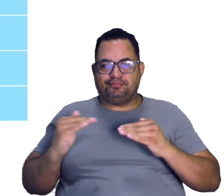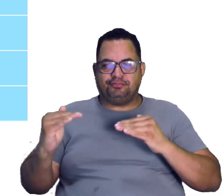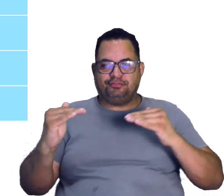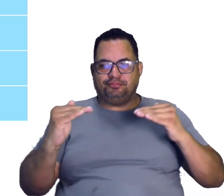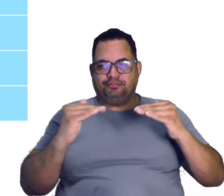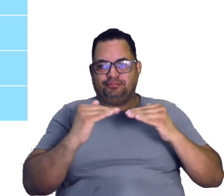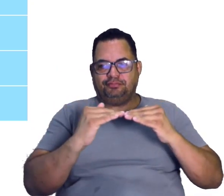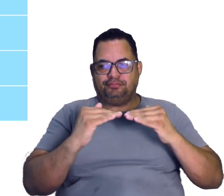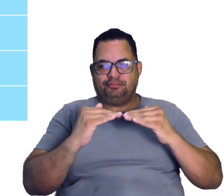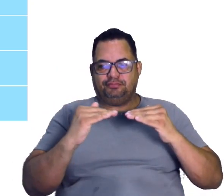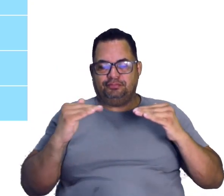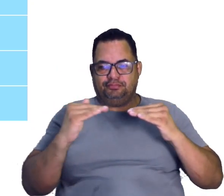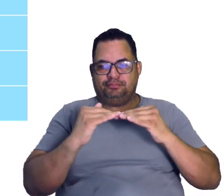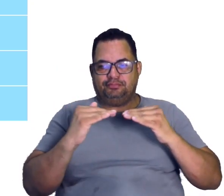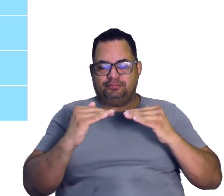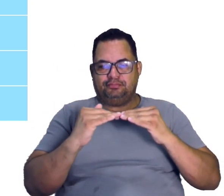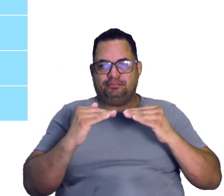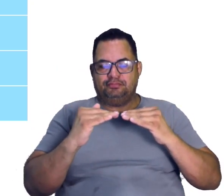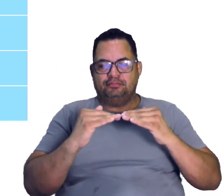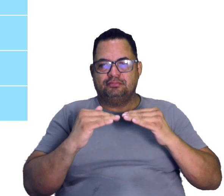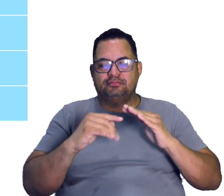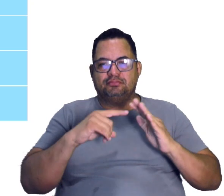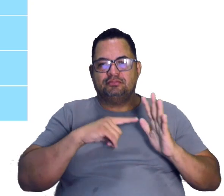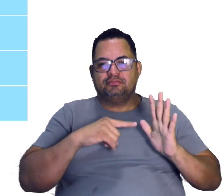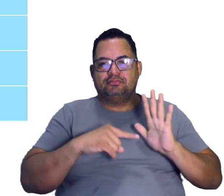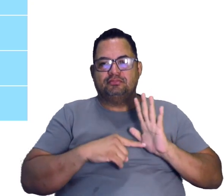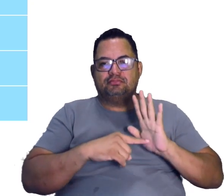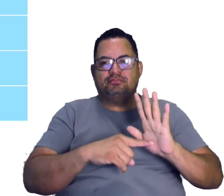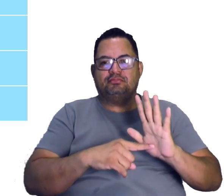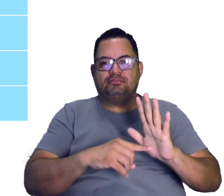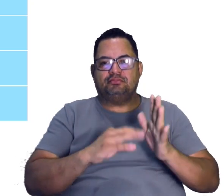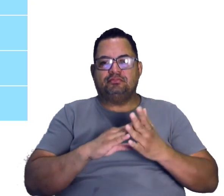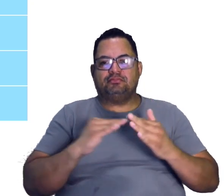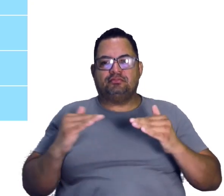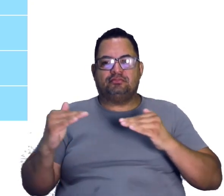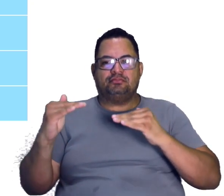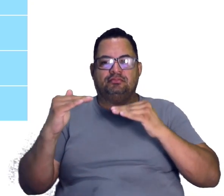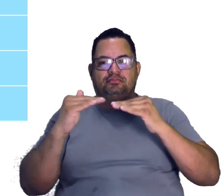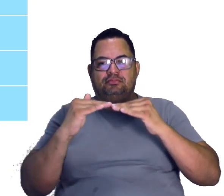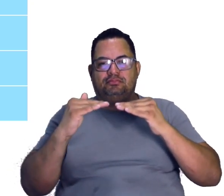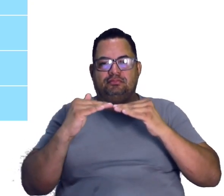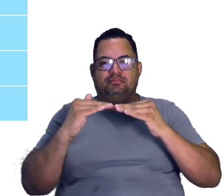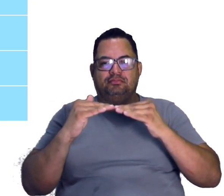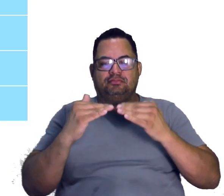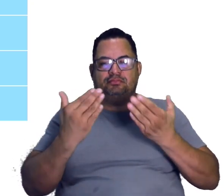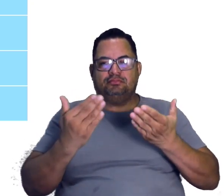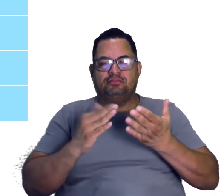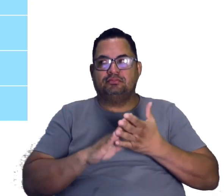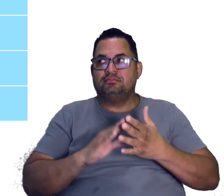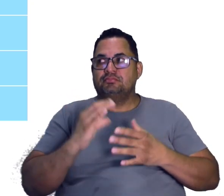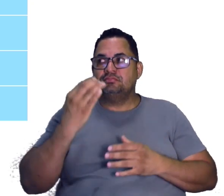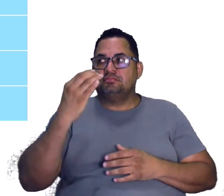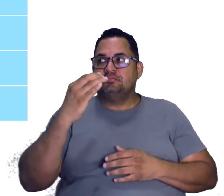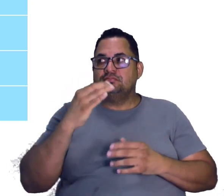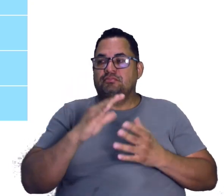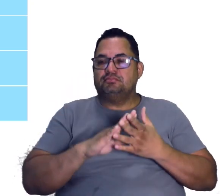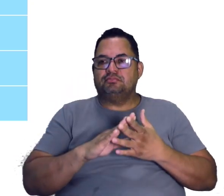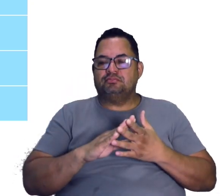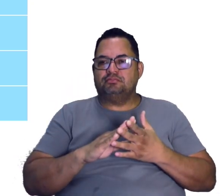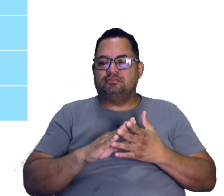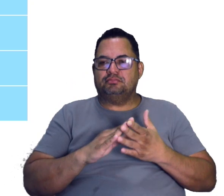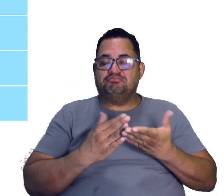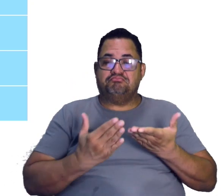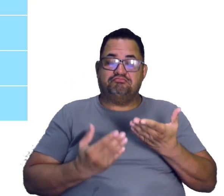equivalentes. Olha lá, nós temos a representação, as expressões, né, a linguagem da ciência de um modo geral, só que